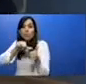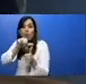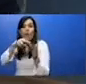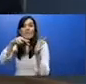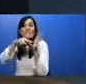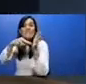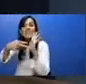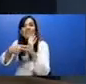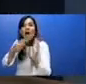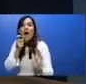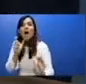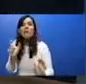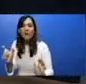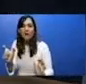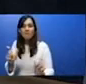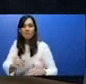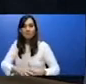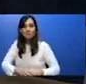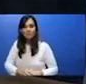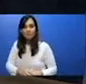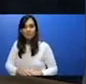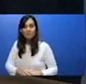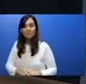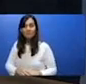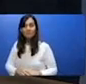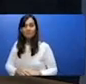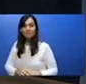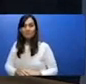palavrinhas, o significado, tá, crianças?